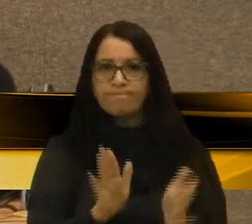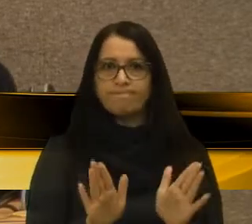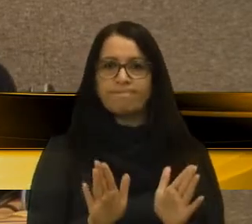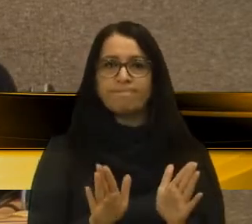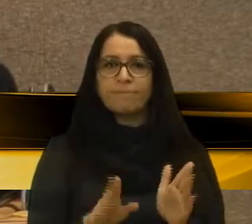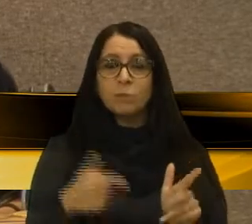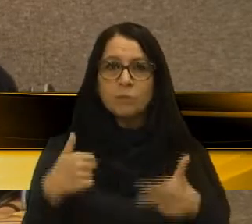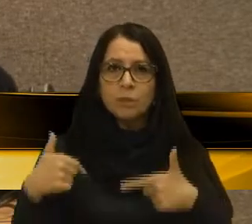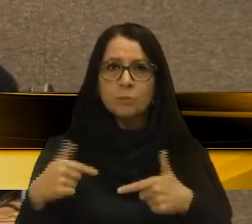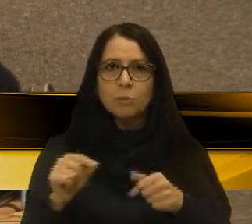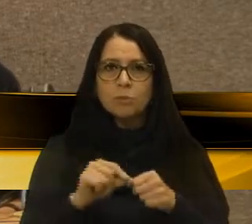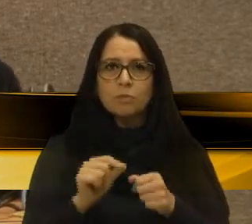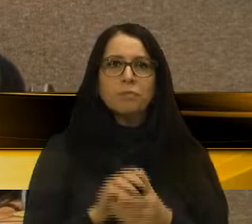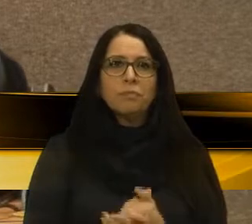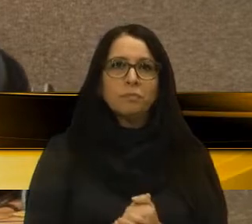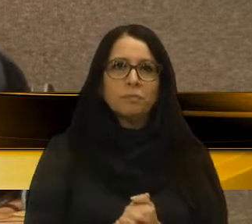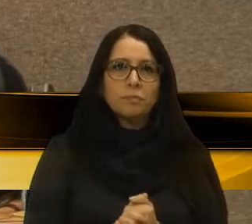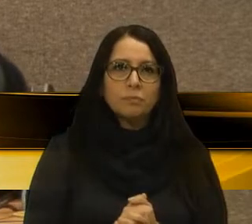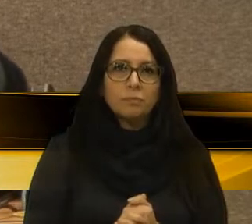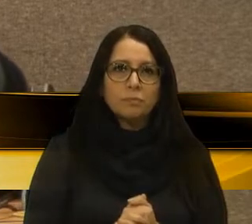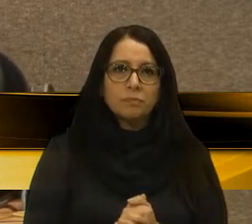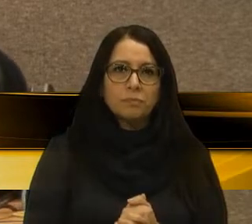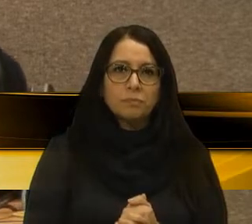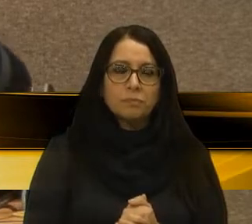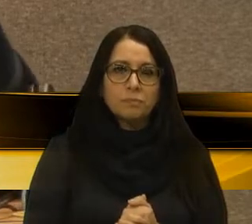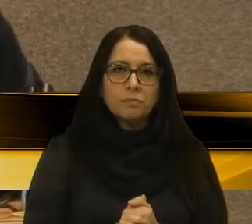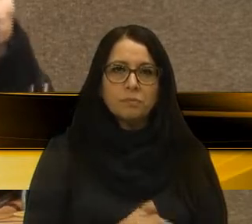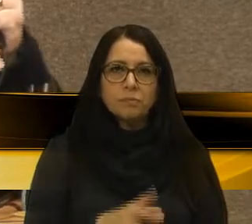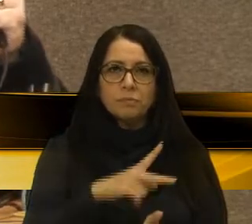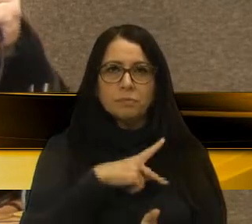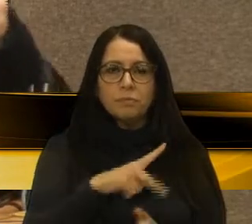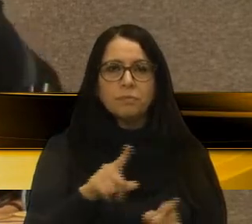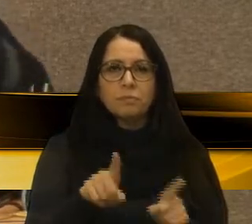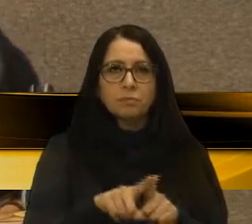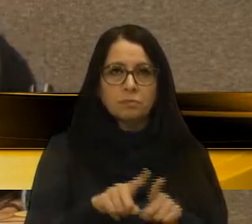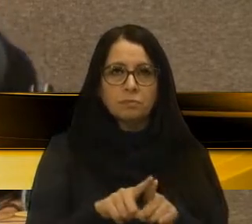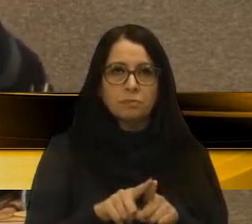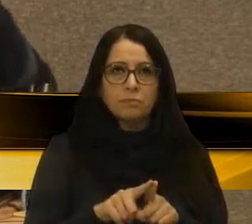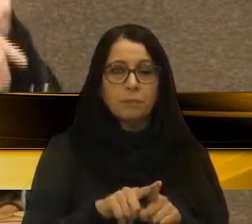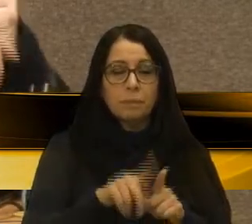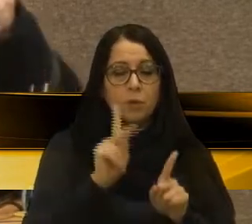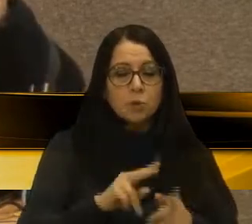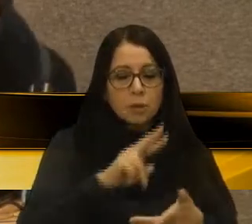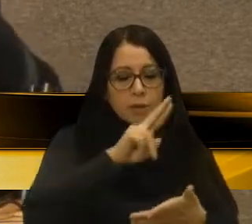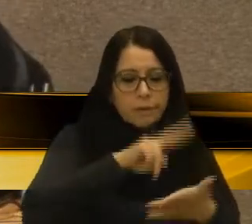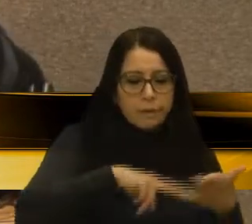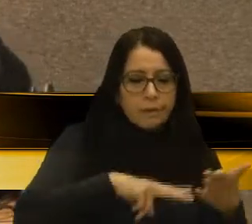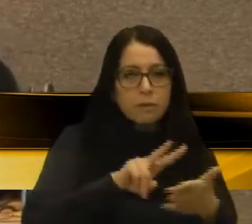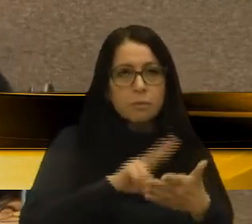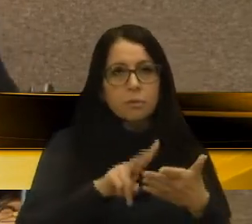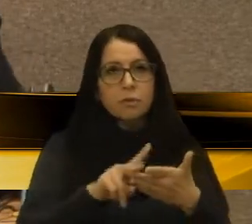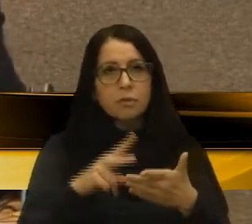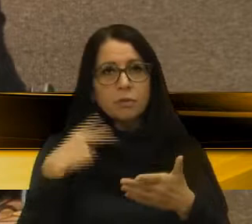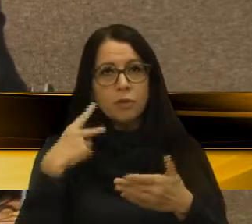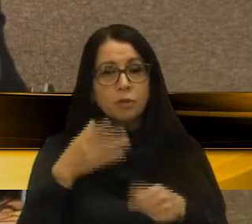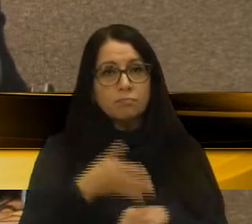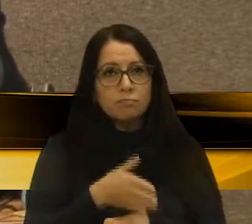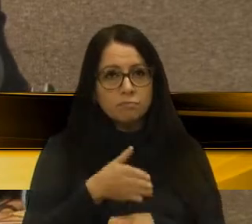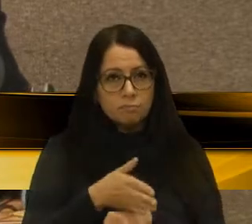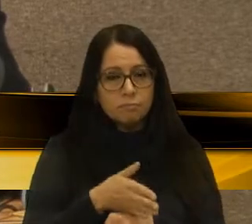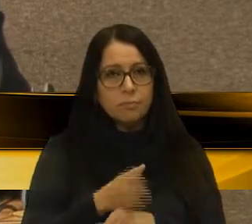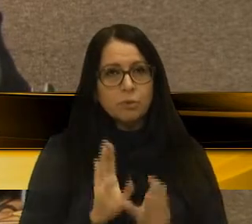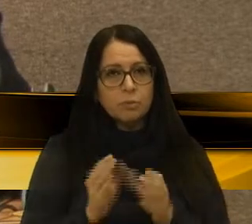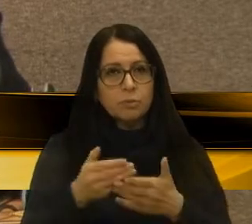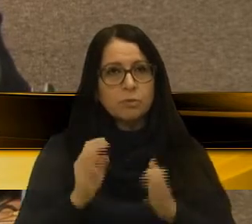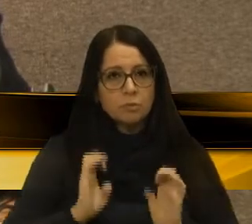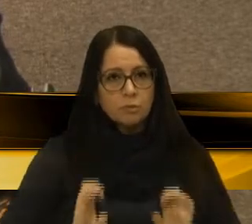os trabalhos realizados pelo presidente, como também pelo relator e revisor, os vereadores que compõem a Comissão